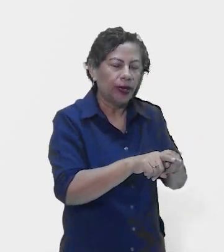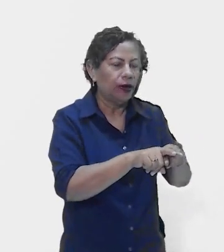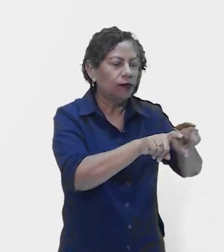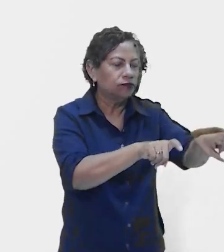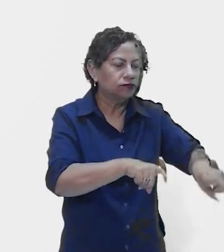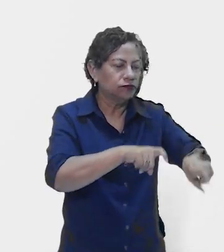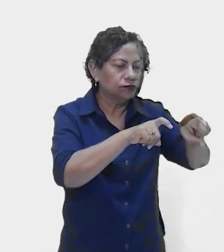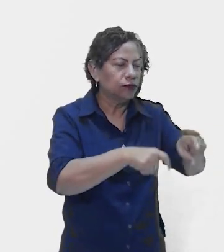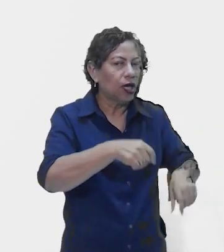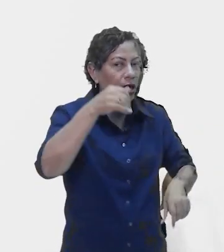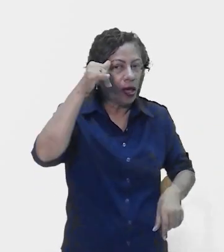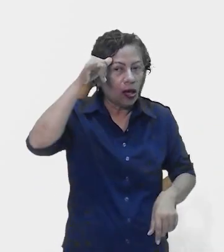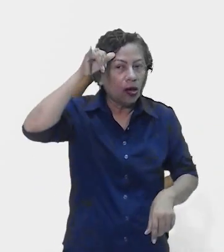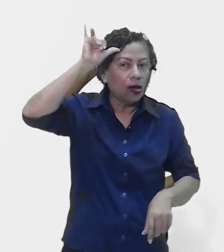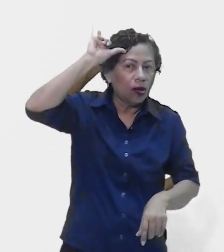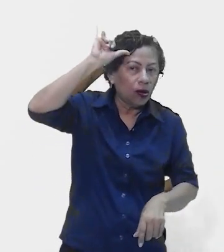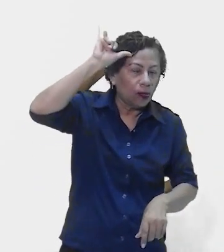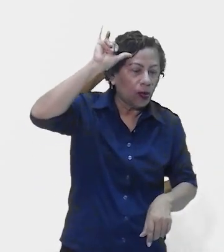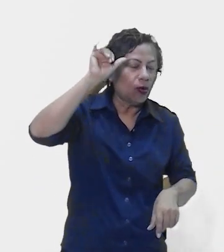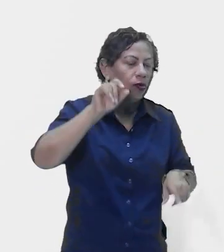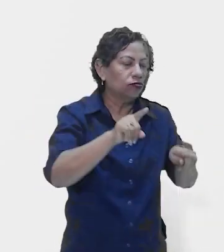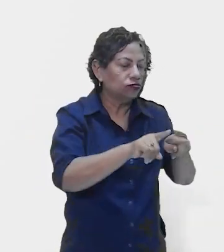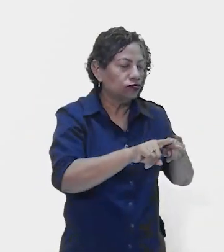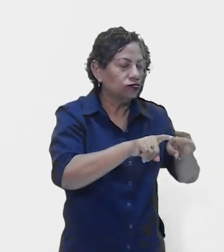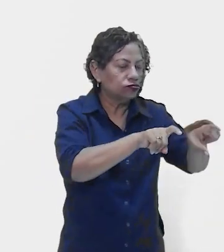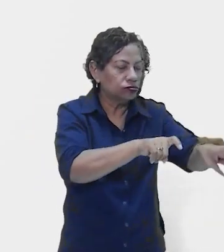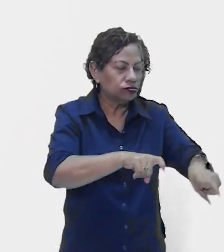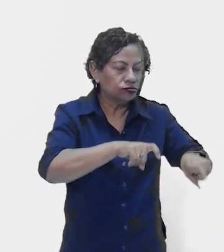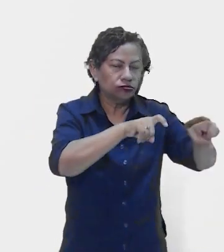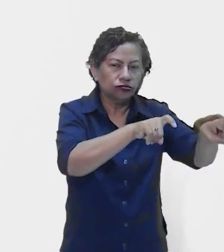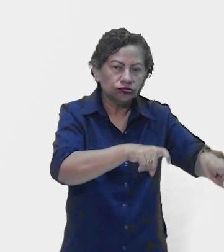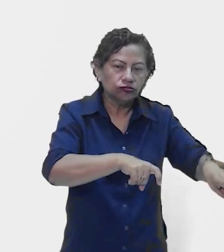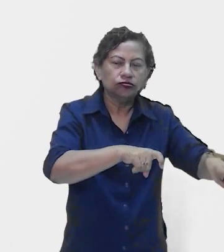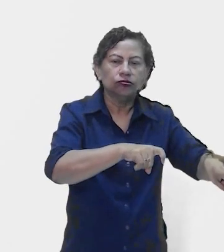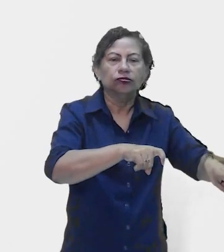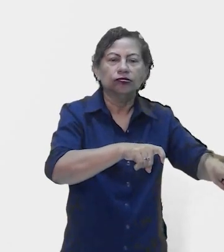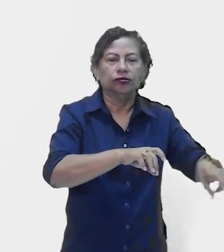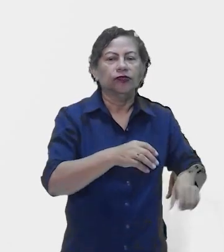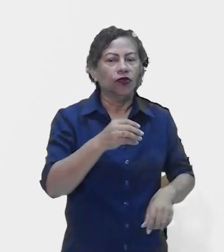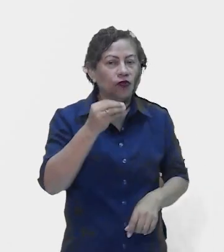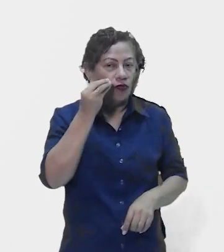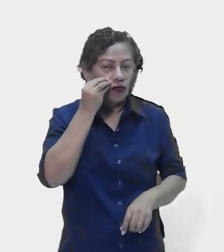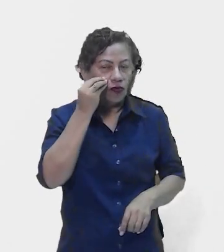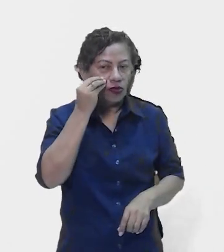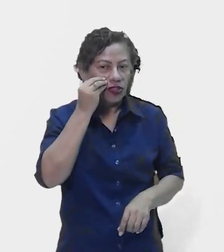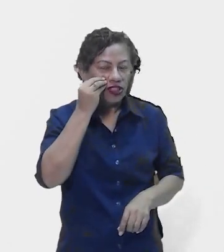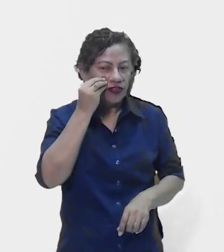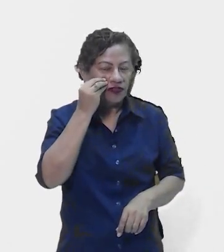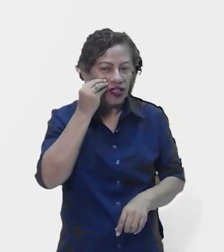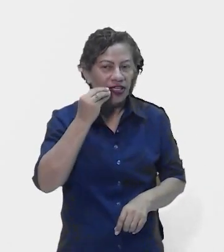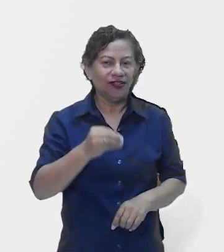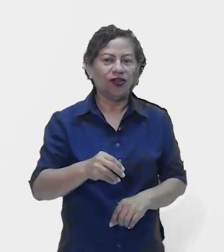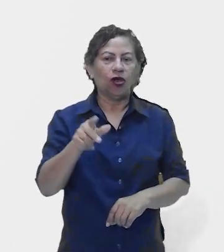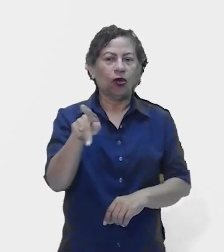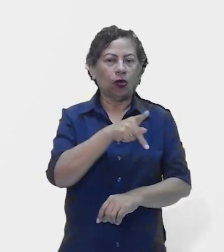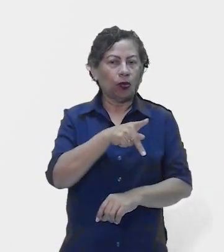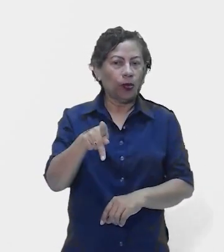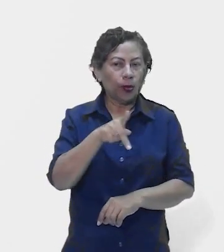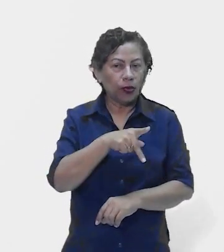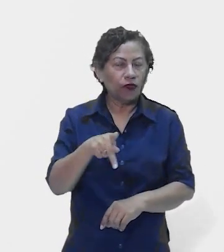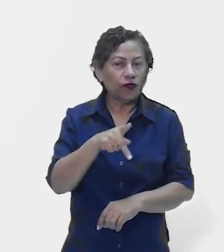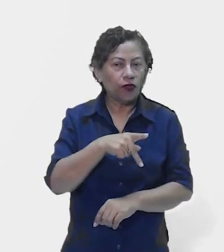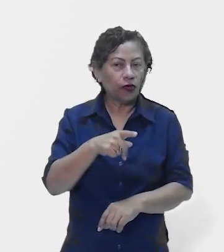a atividade extrativista. Tem uma imagem aqui do espaço rural que ilustra muito